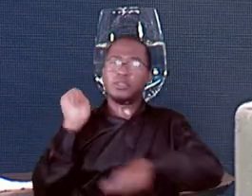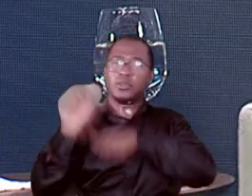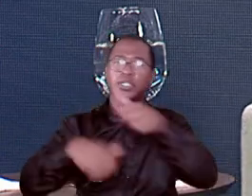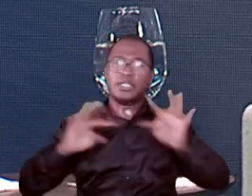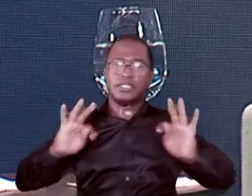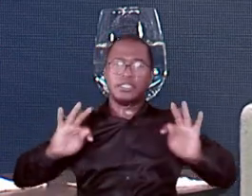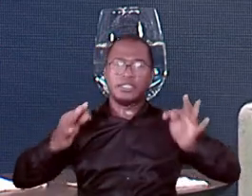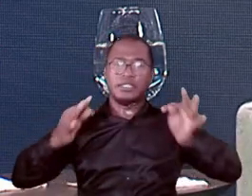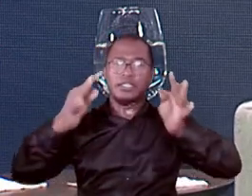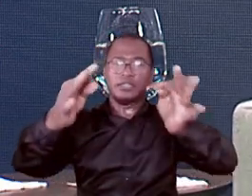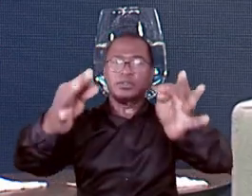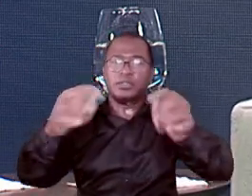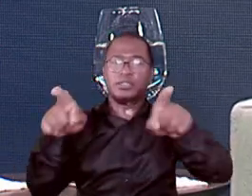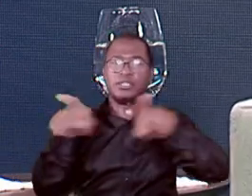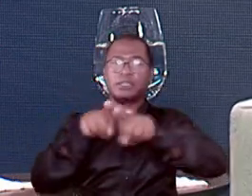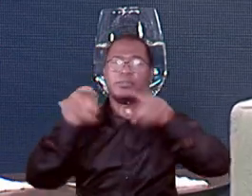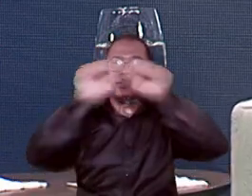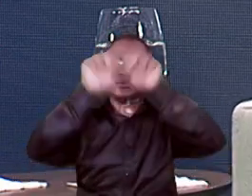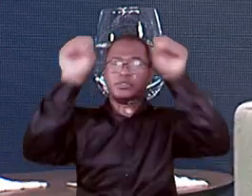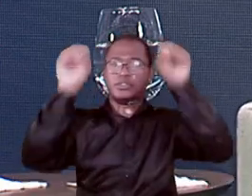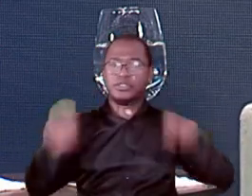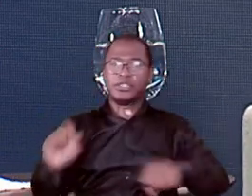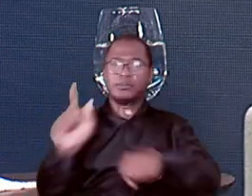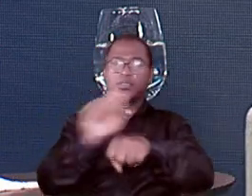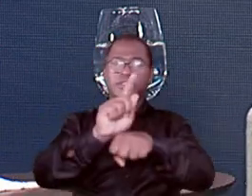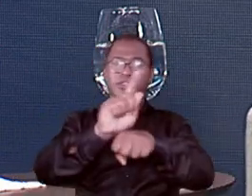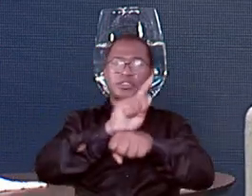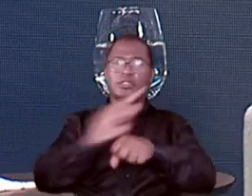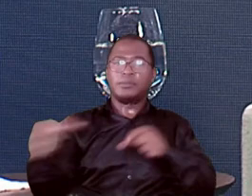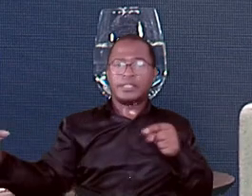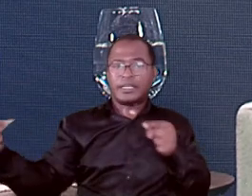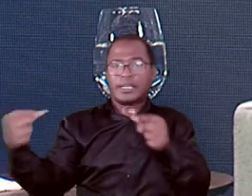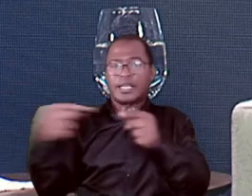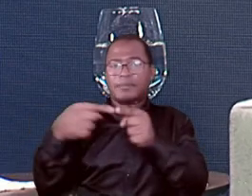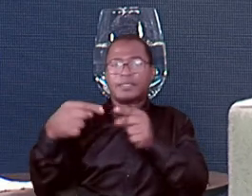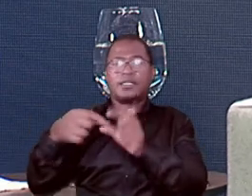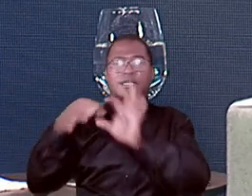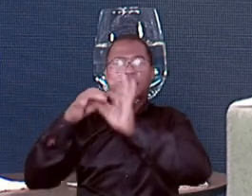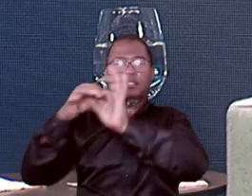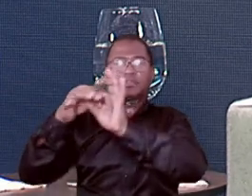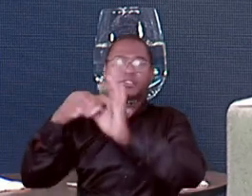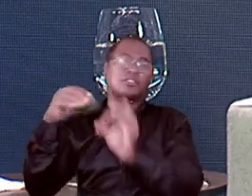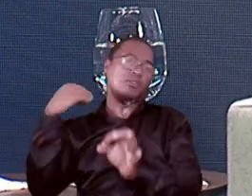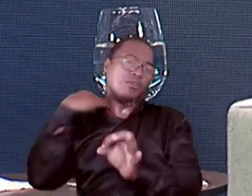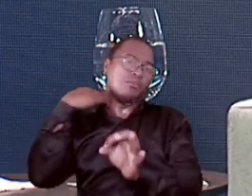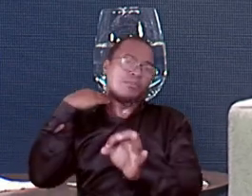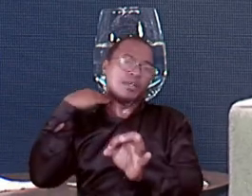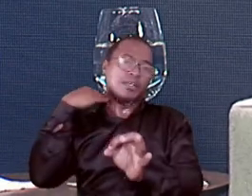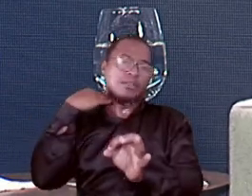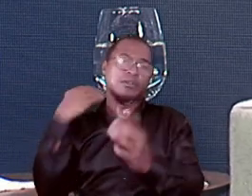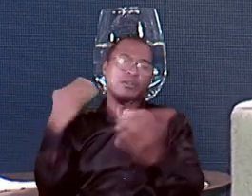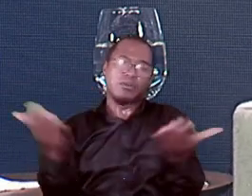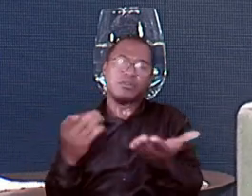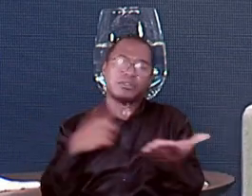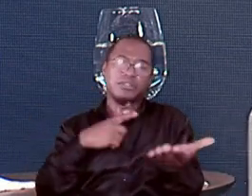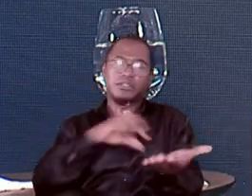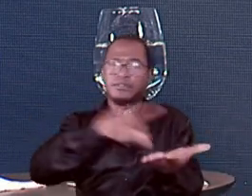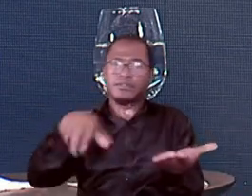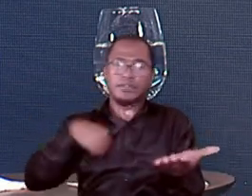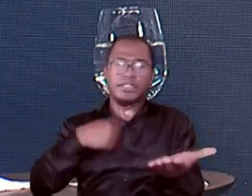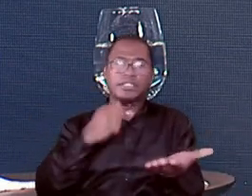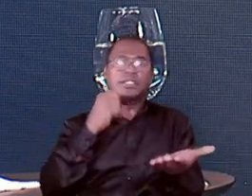ser os sistemas de gestão estejam conectados ao serviço financeiros isso hoje se faz muito através de apis de tecnologia